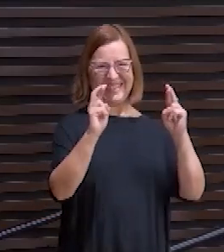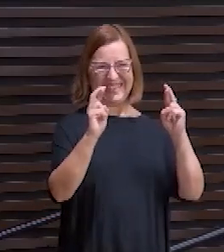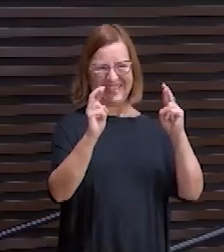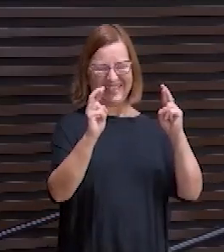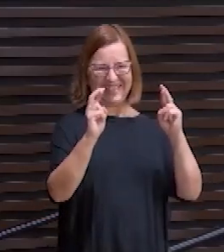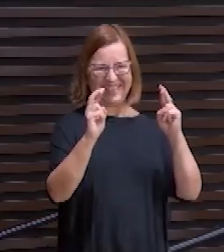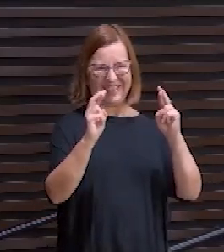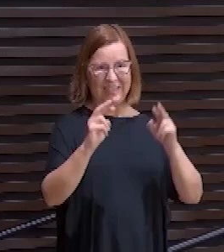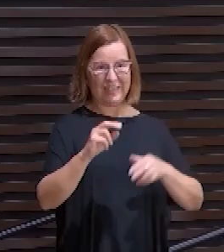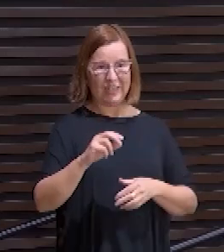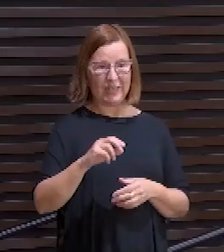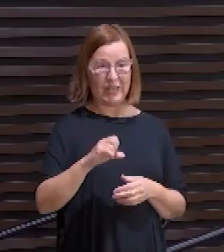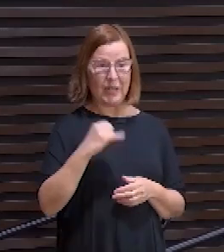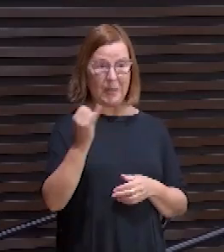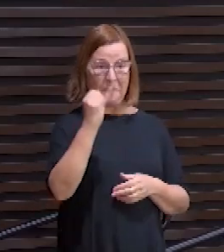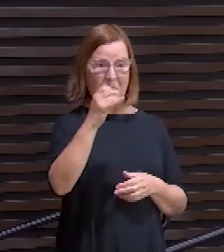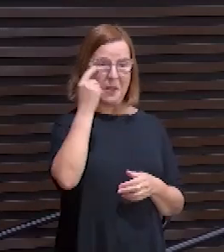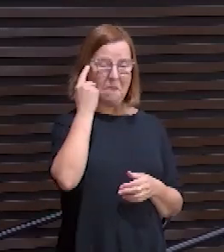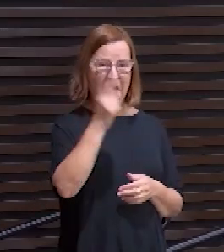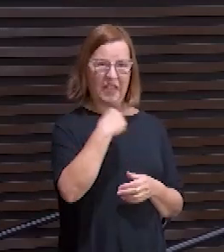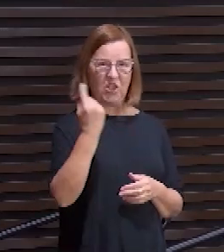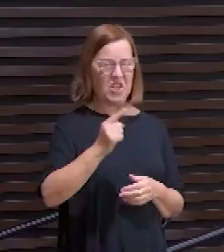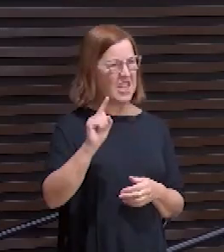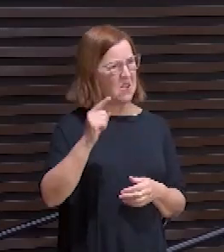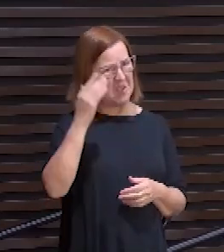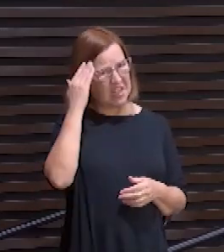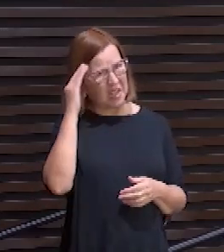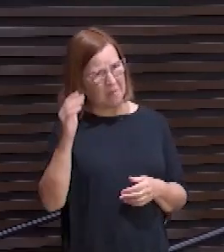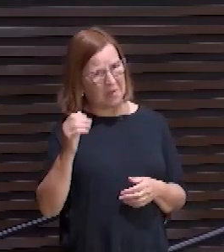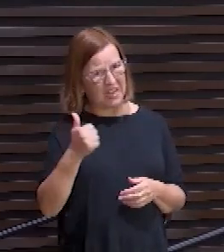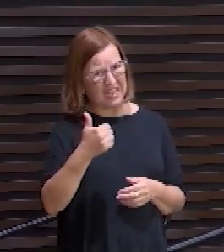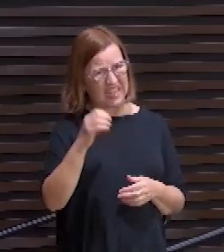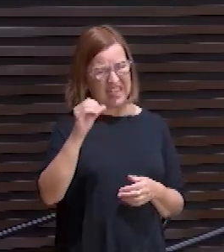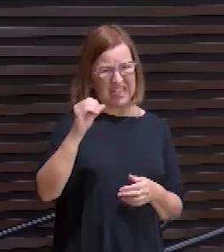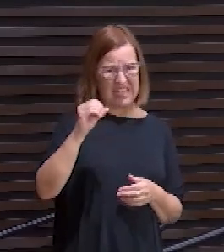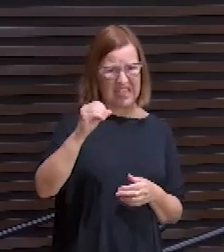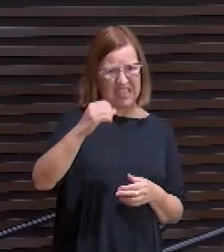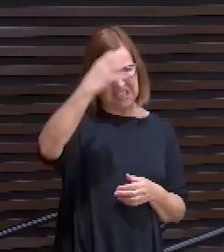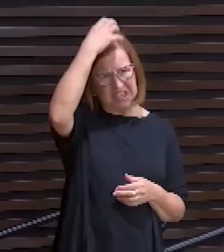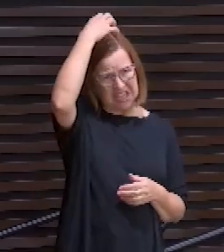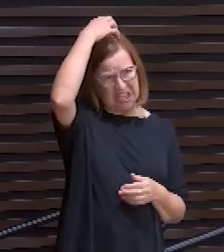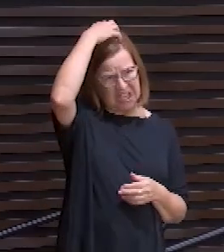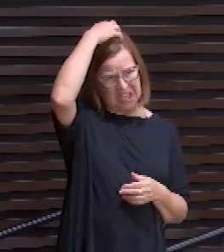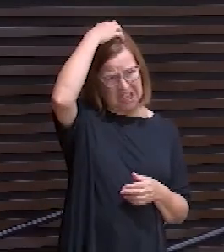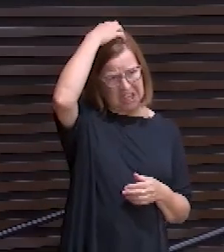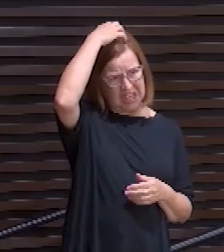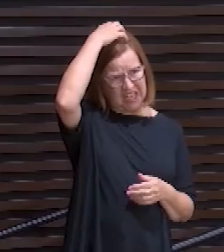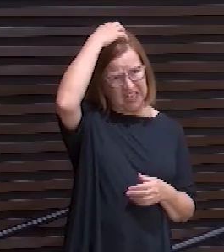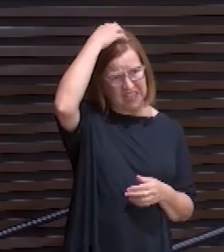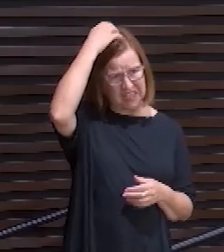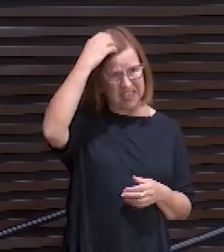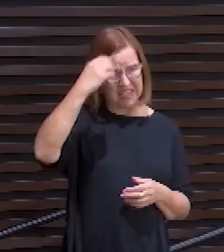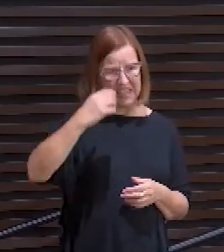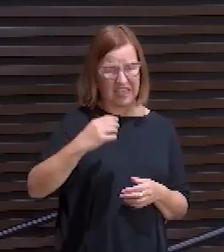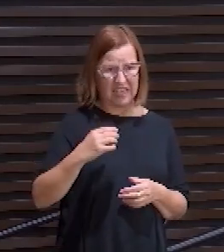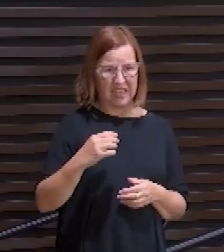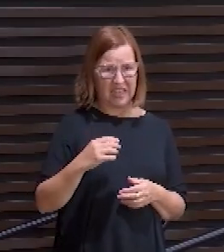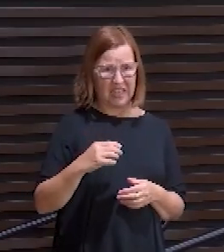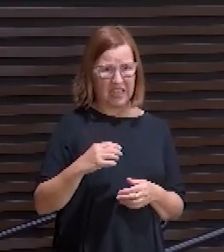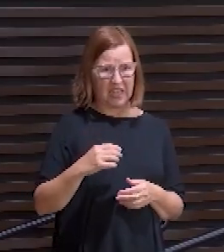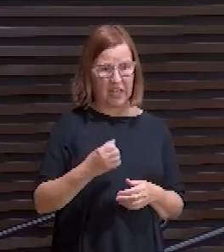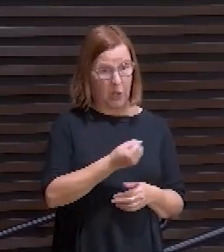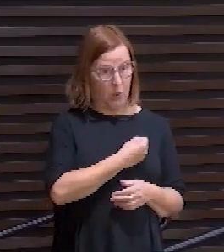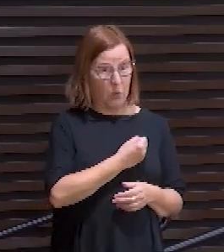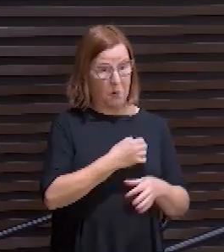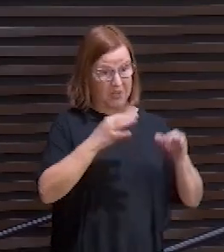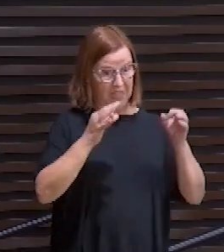O que importa para nós não é saber se esses 10 reis são literais ou são um número determinado. Eu, particularmente, creio que é um número determinado de reis, e